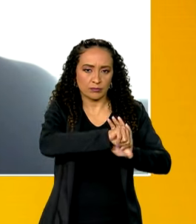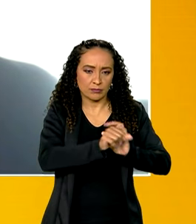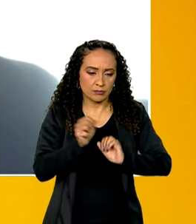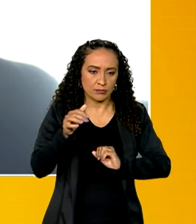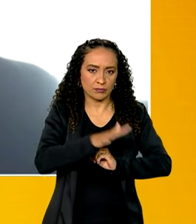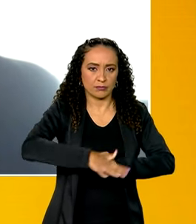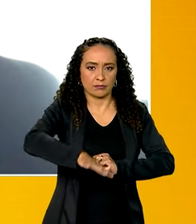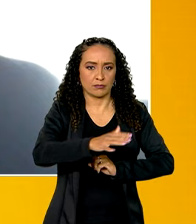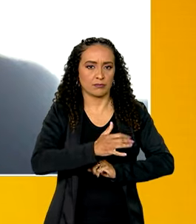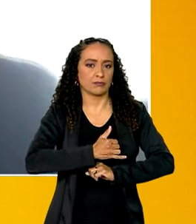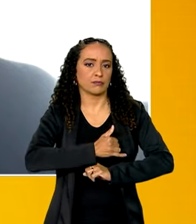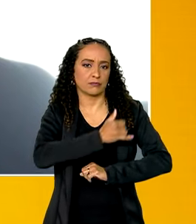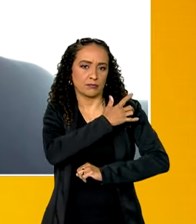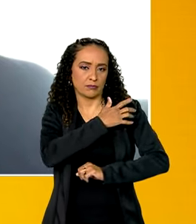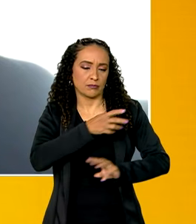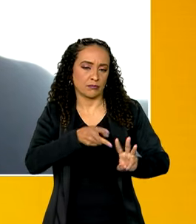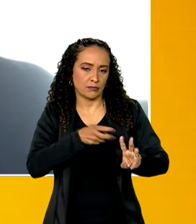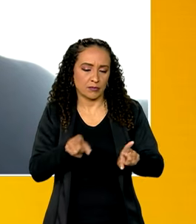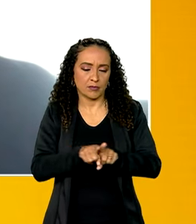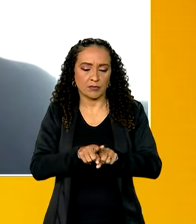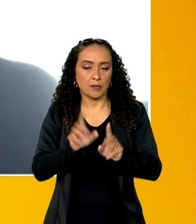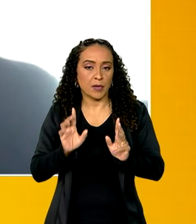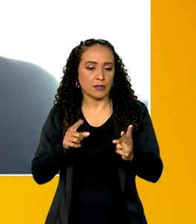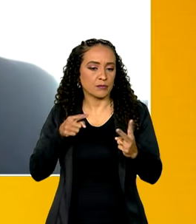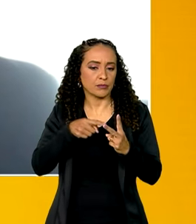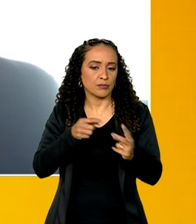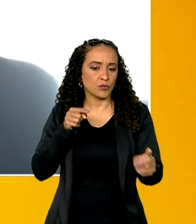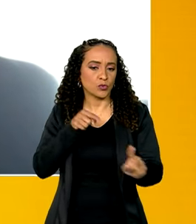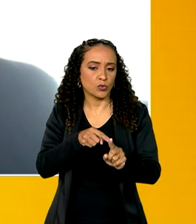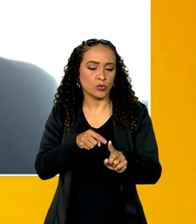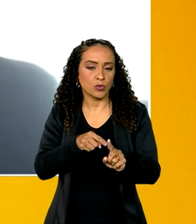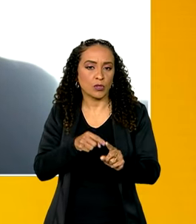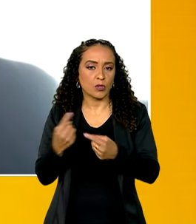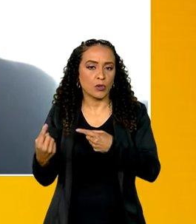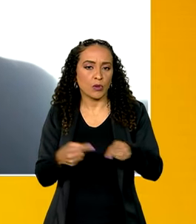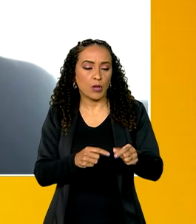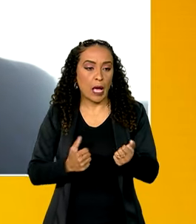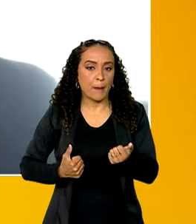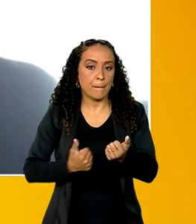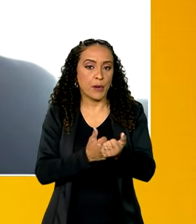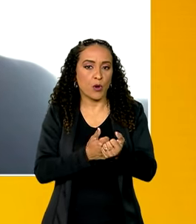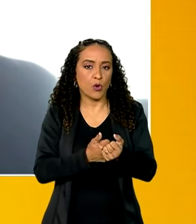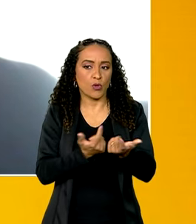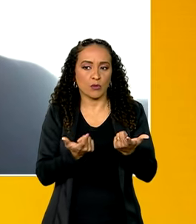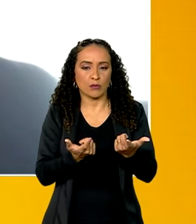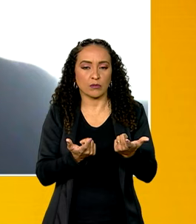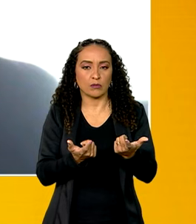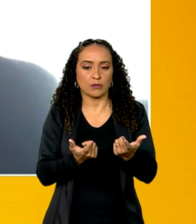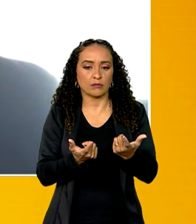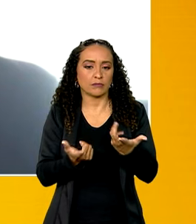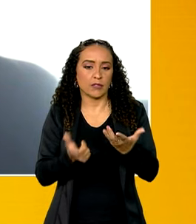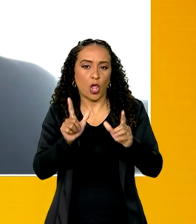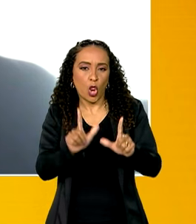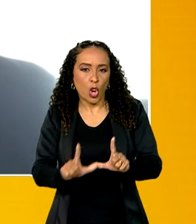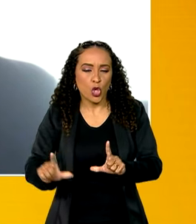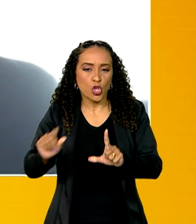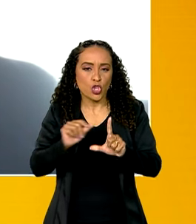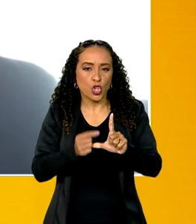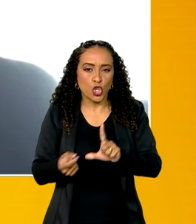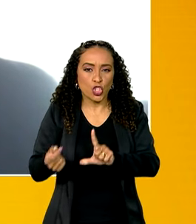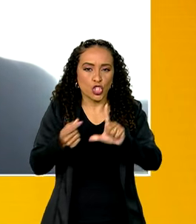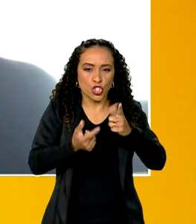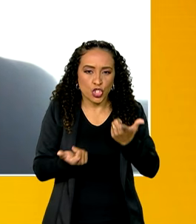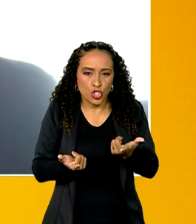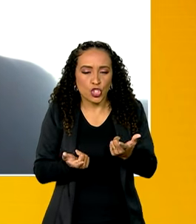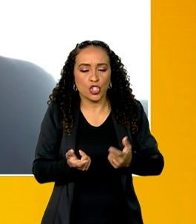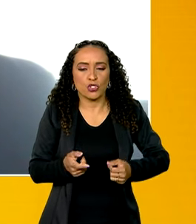terra Yanomami, mas fundamental também de combater o apoio logístico ao garimpo, né, que passa pelo combustível, pista de